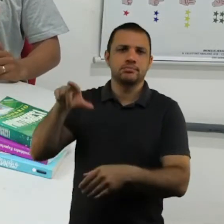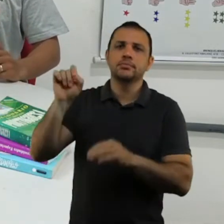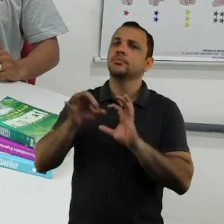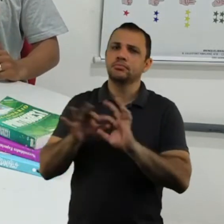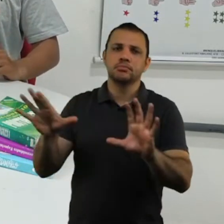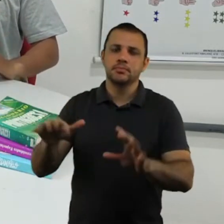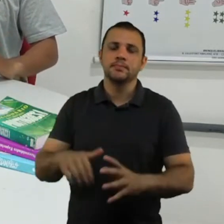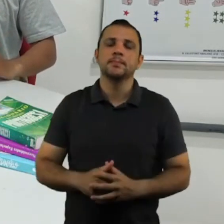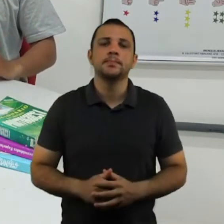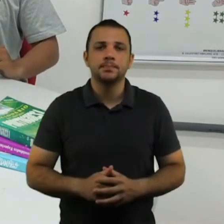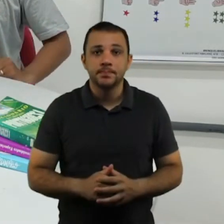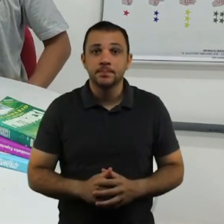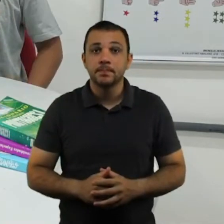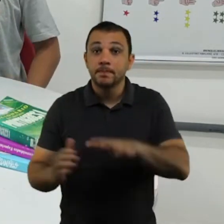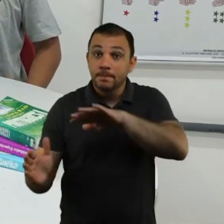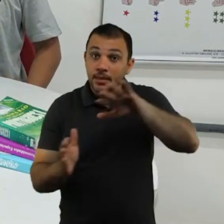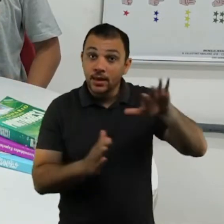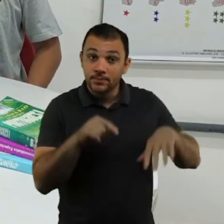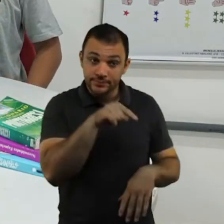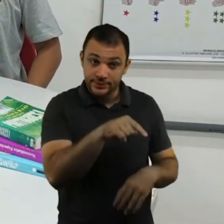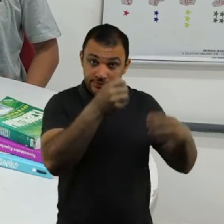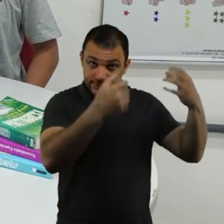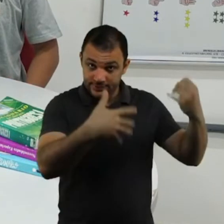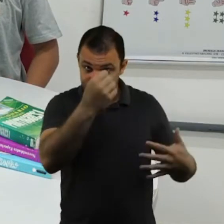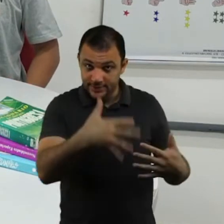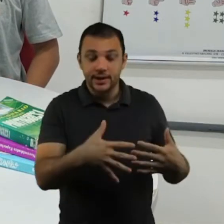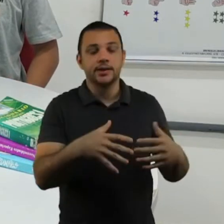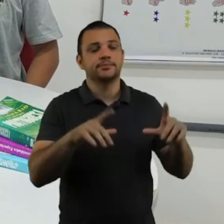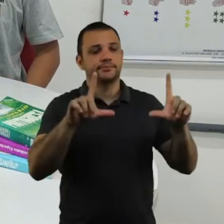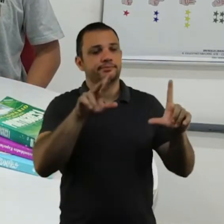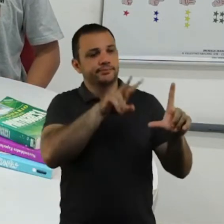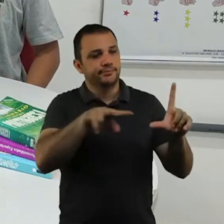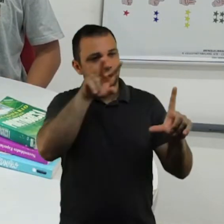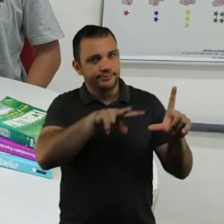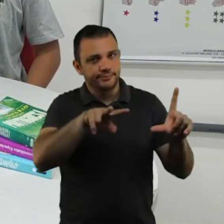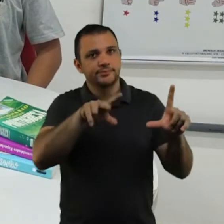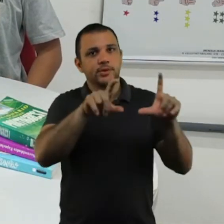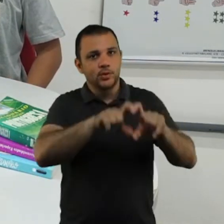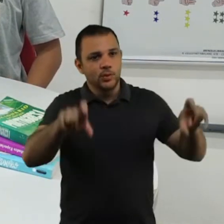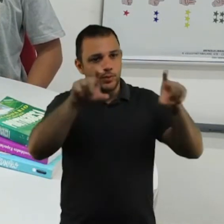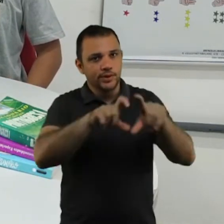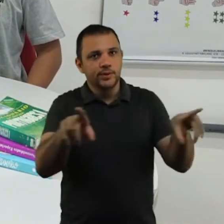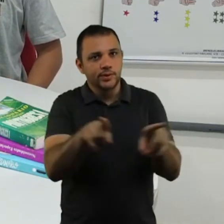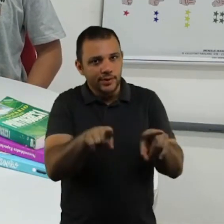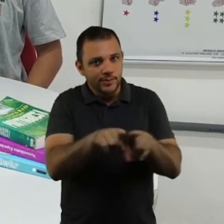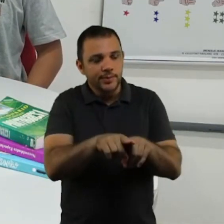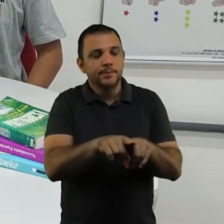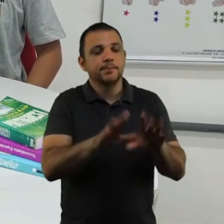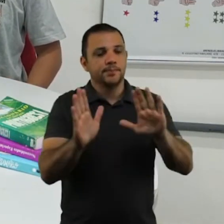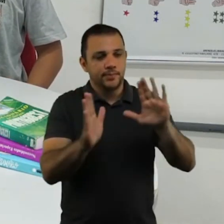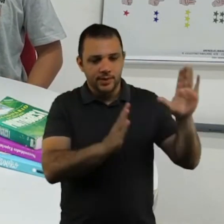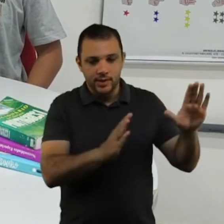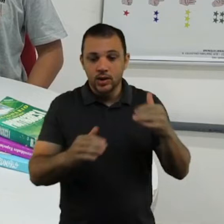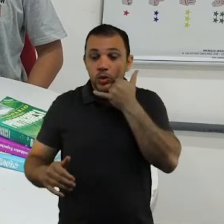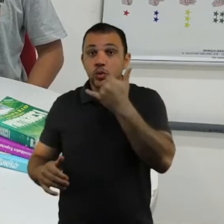tá? Passando um pouquinho da questão dos aplicativos para leitura do display do computador, né, da tela,